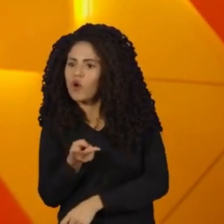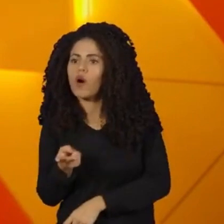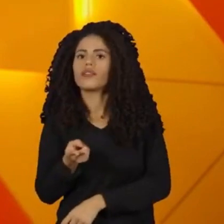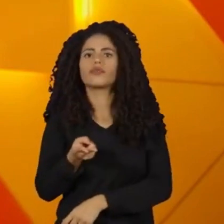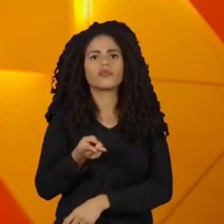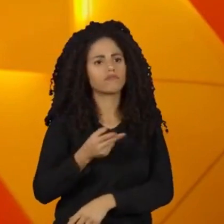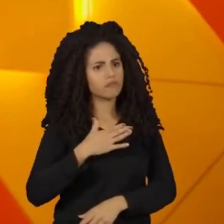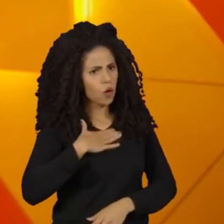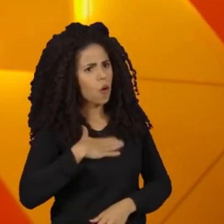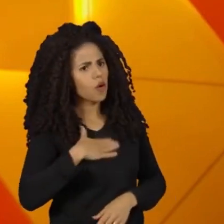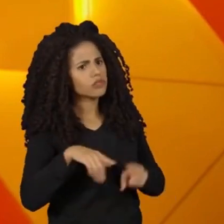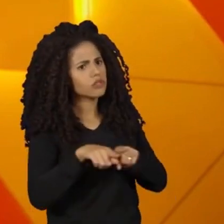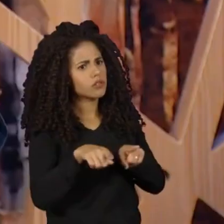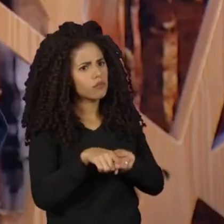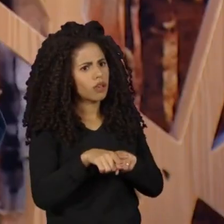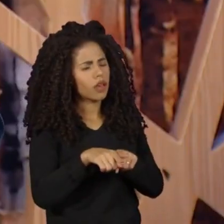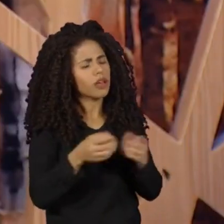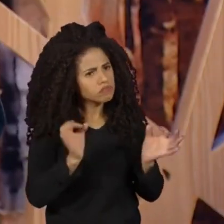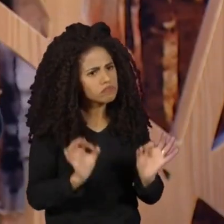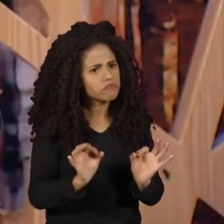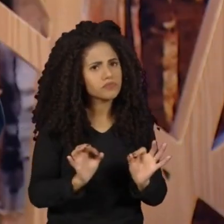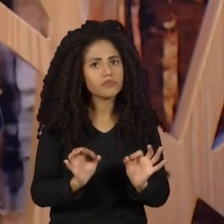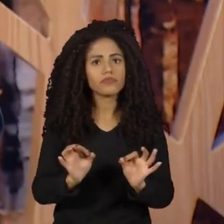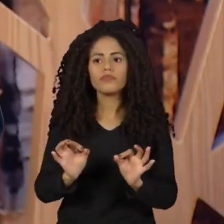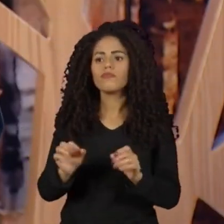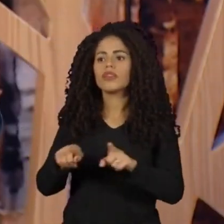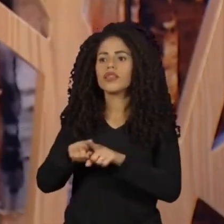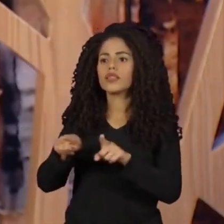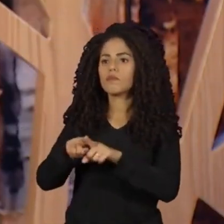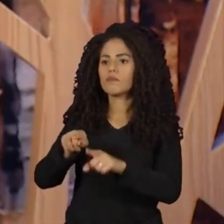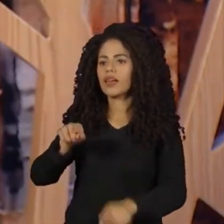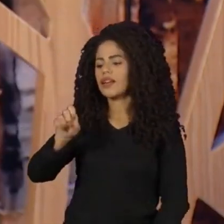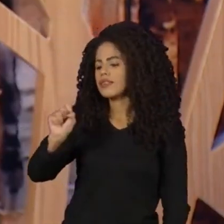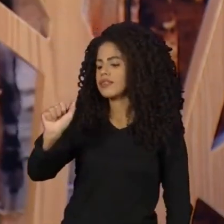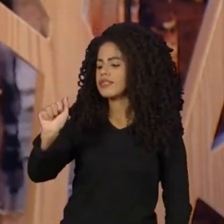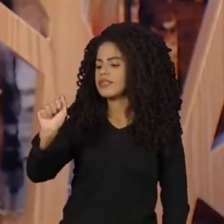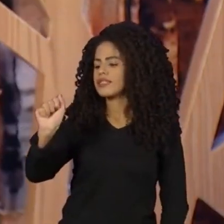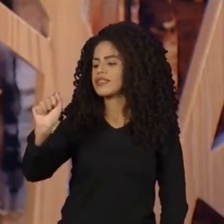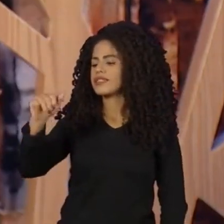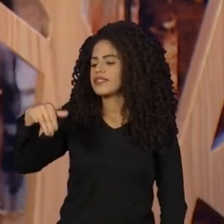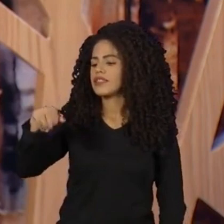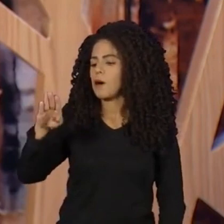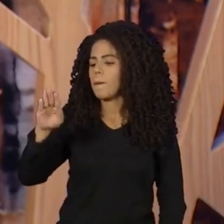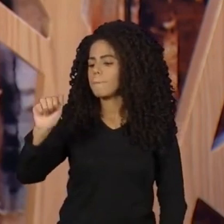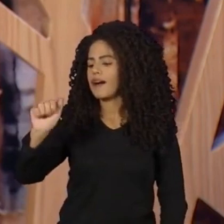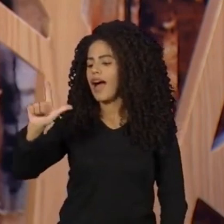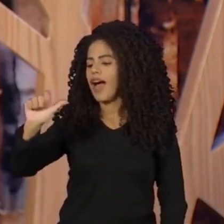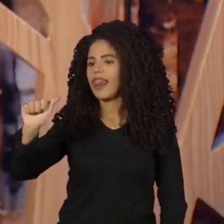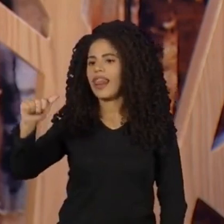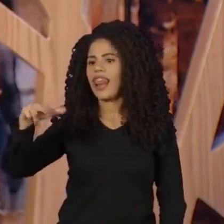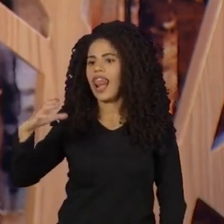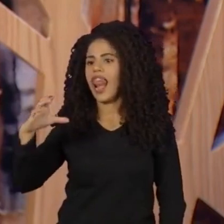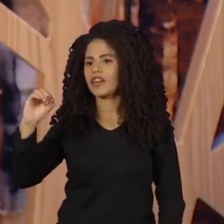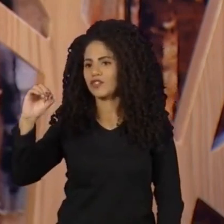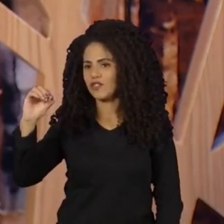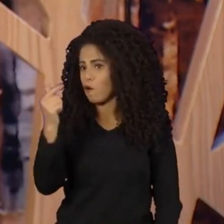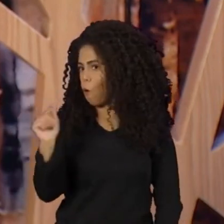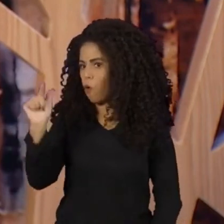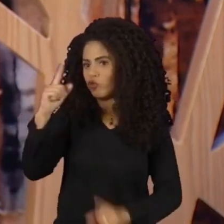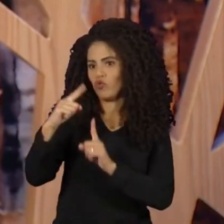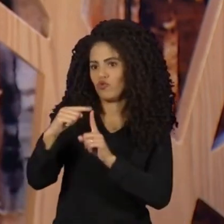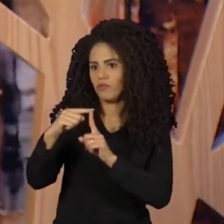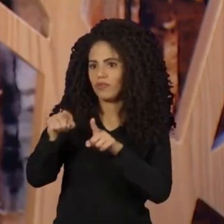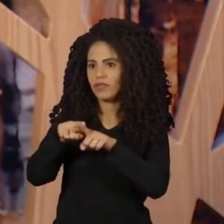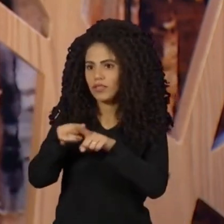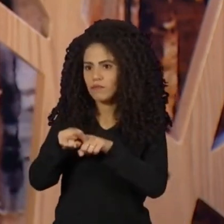dos bailes exatamente e o samba lança que é originalidade é do Rio de Janeiro né com com Jorge Ben Bebeto